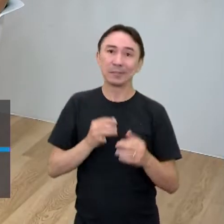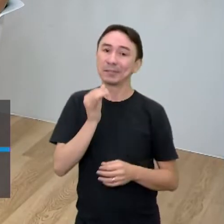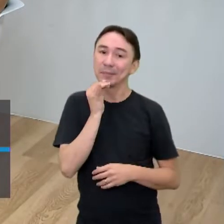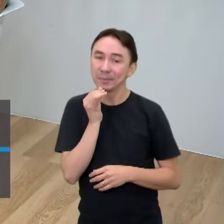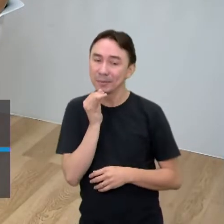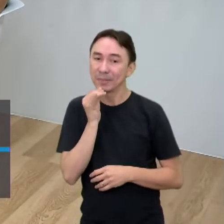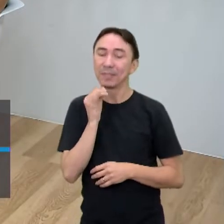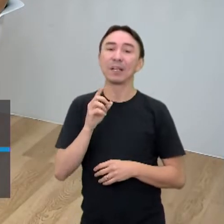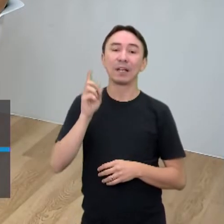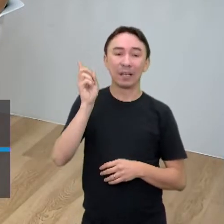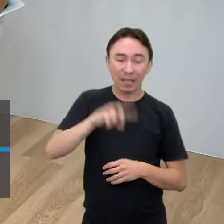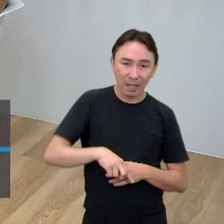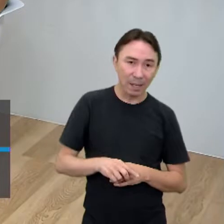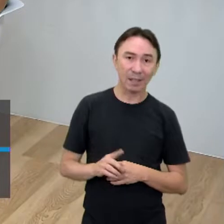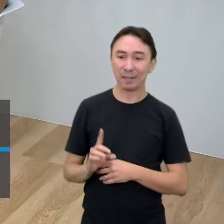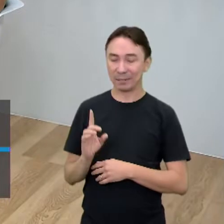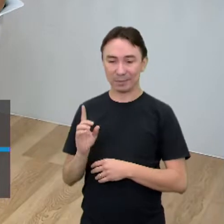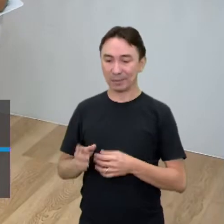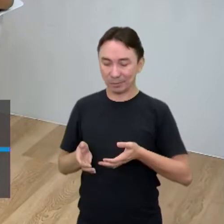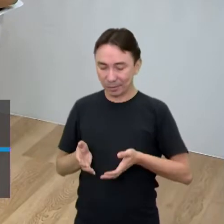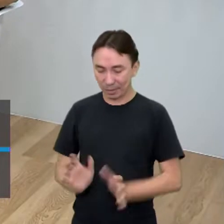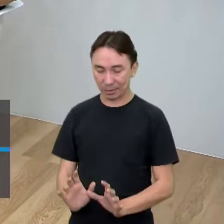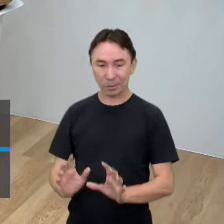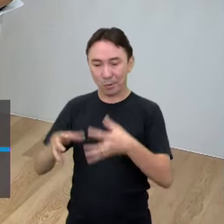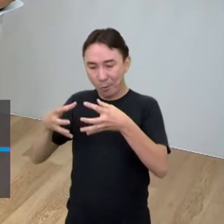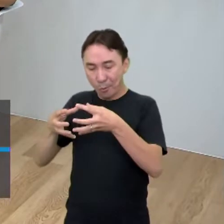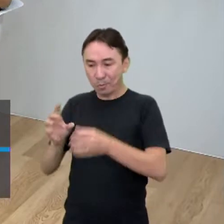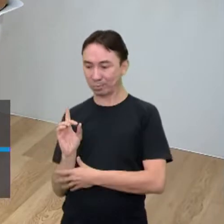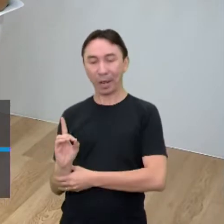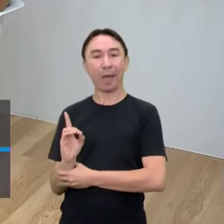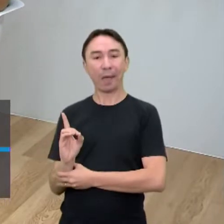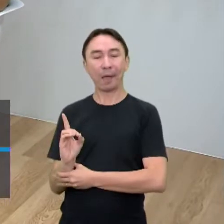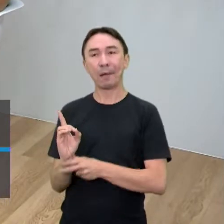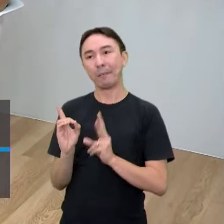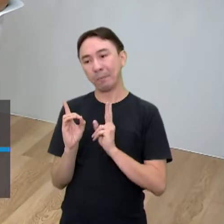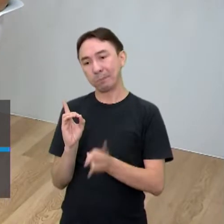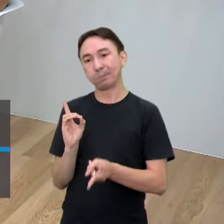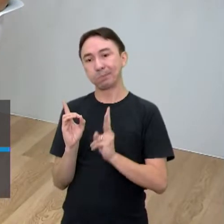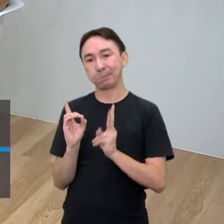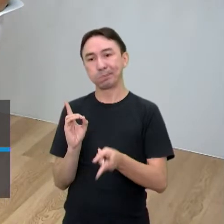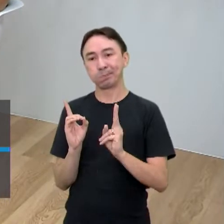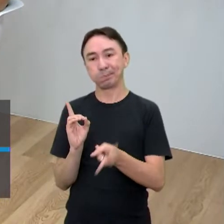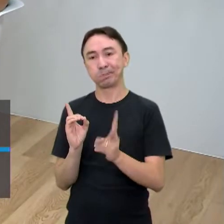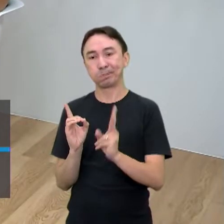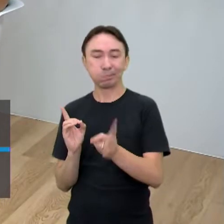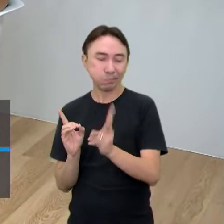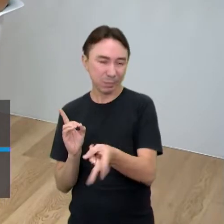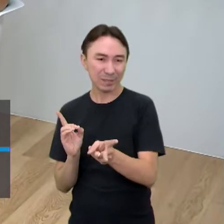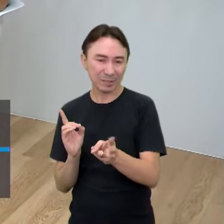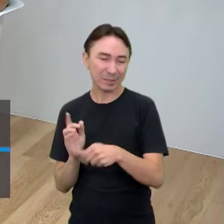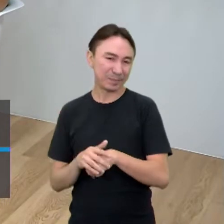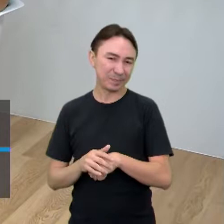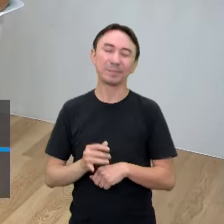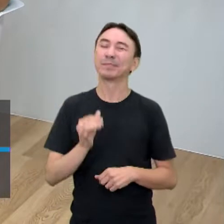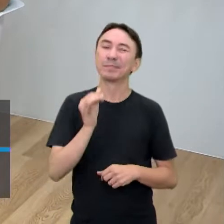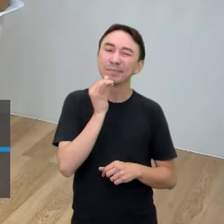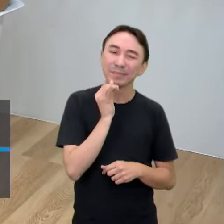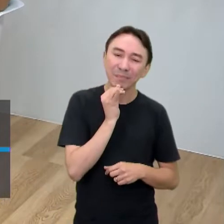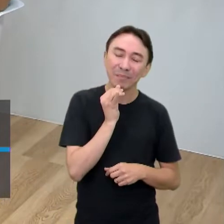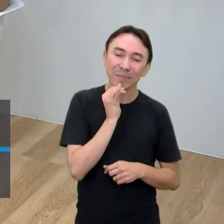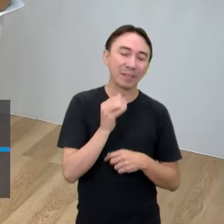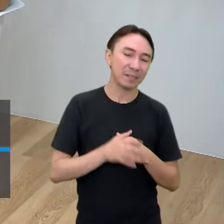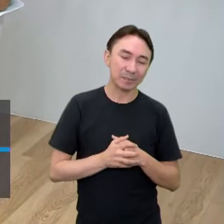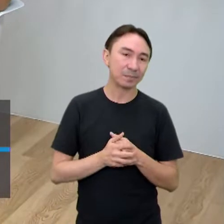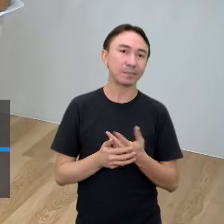vai continuar na D e assim por diante. É aquela fantasia de que quando a gente fala sobre várias